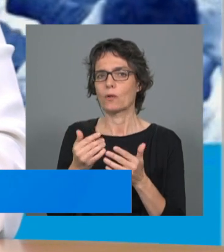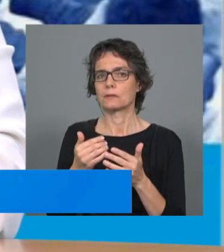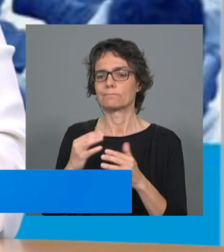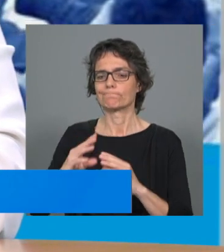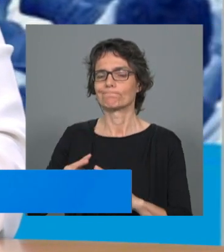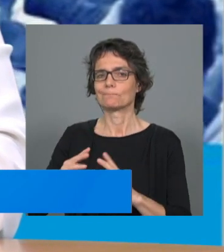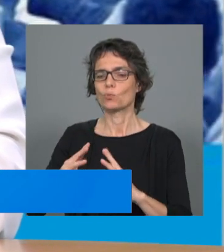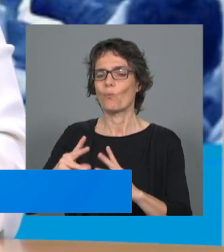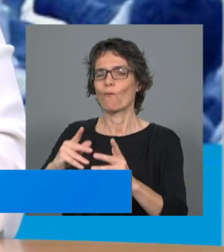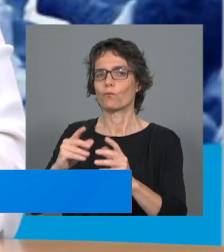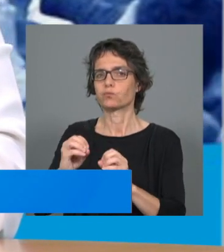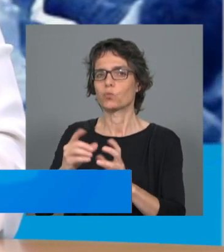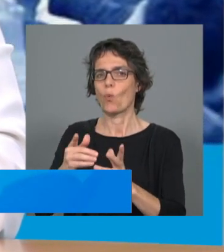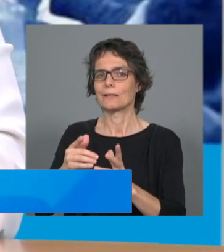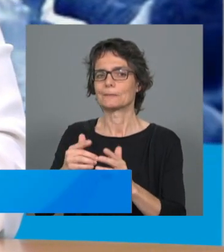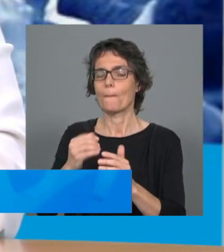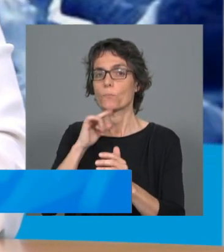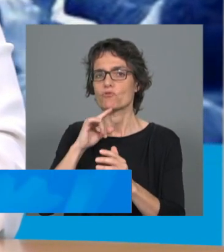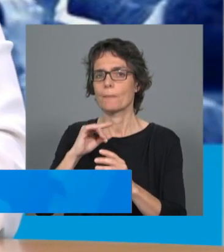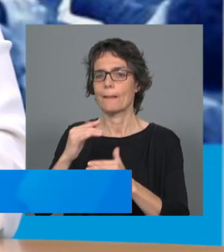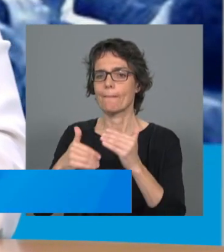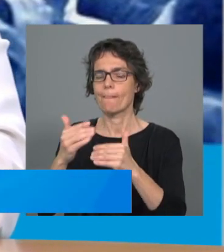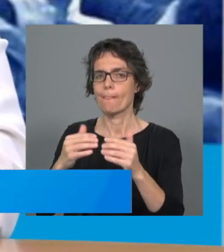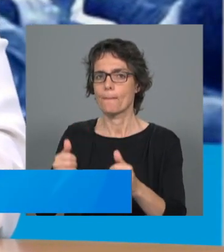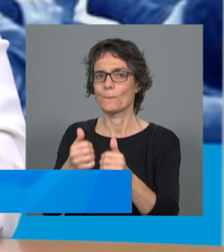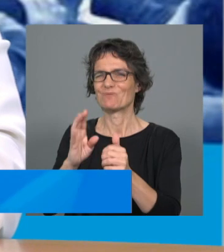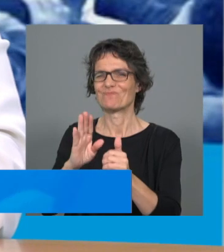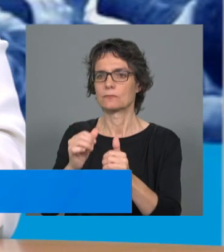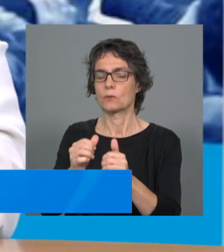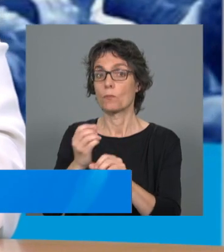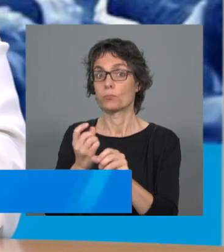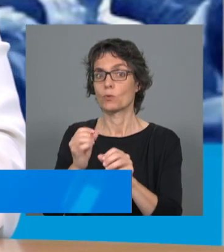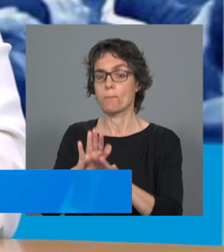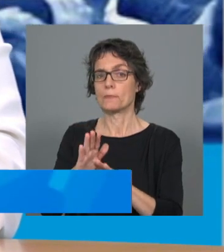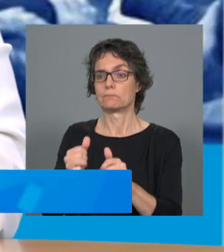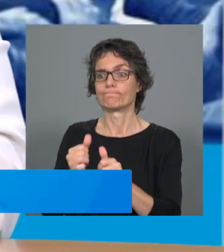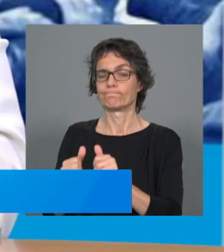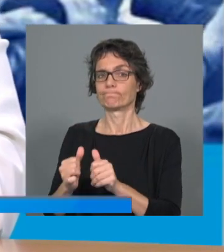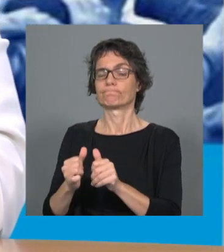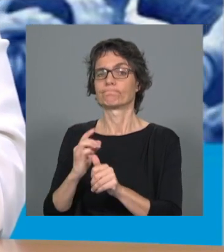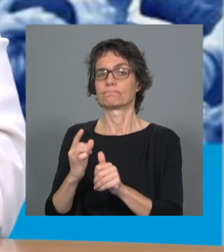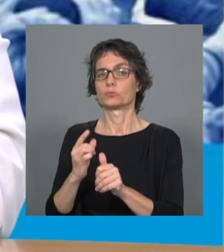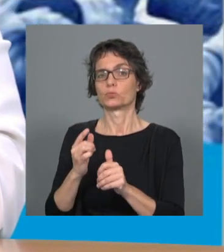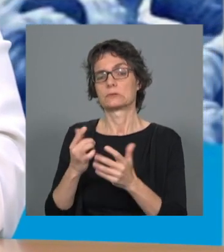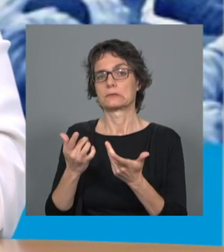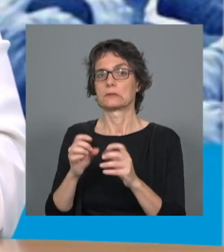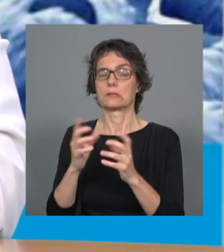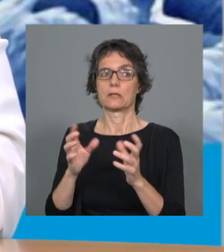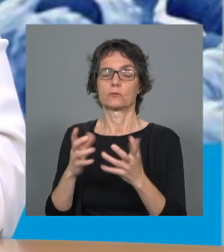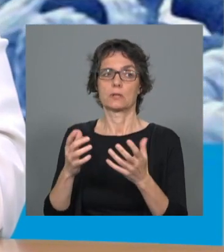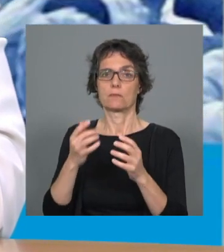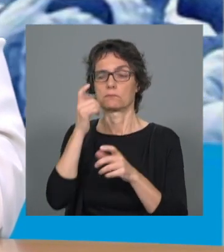torna-se mais premente porque são não avanços de cidades com muita gente e que acabam por